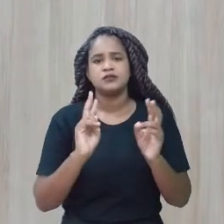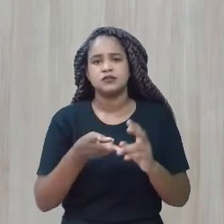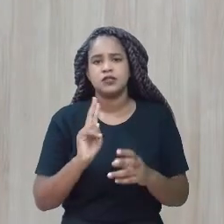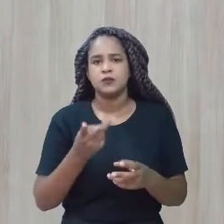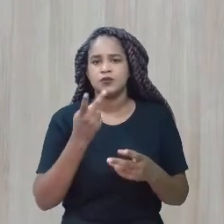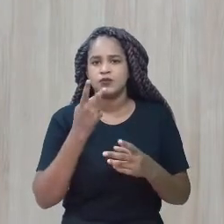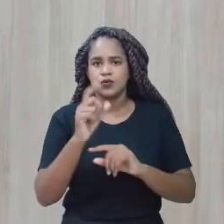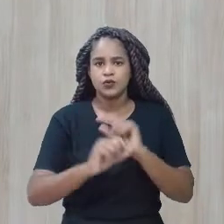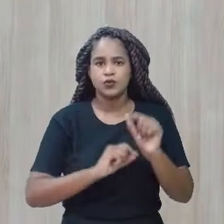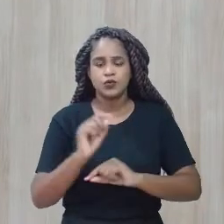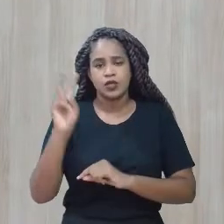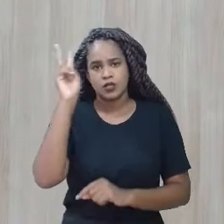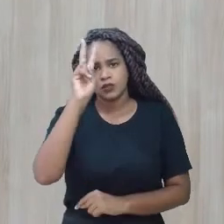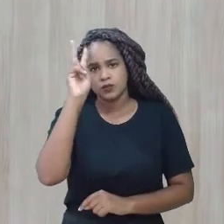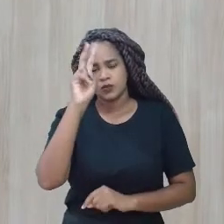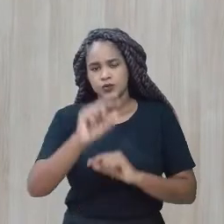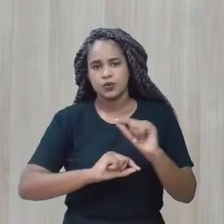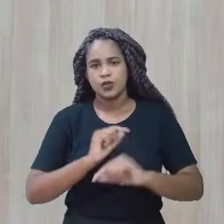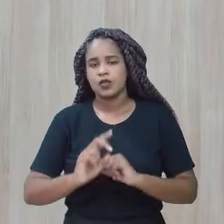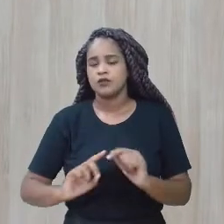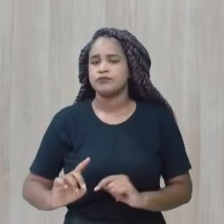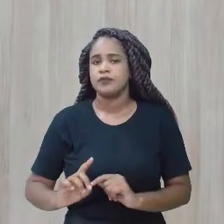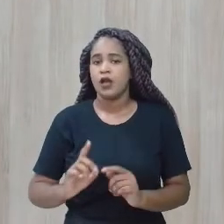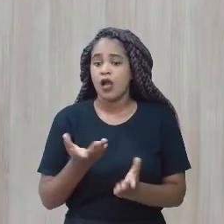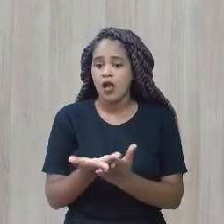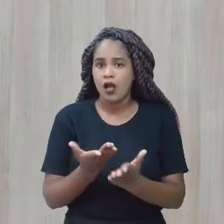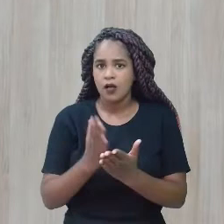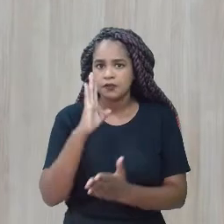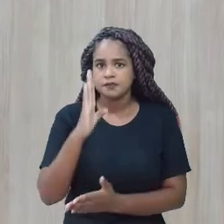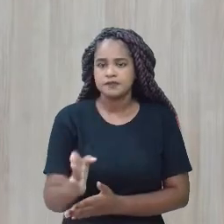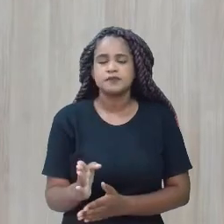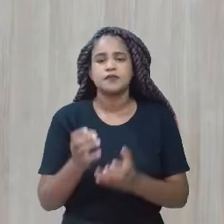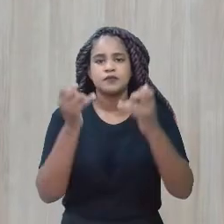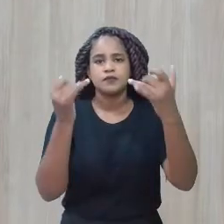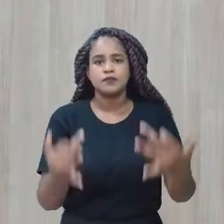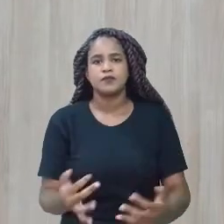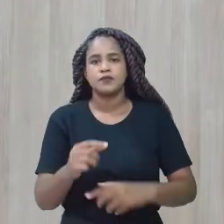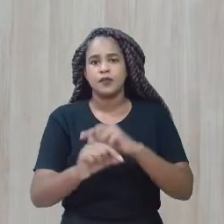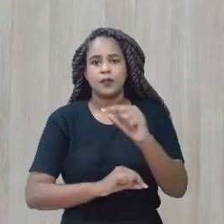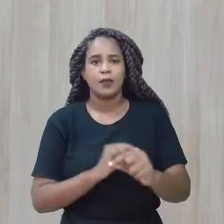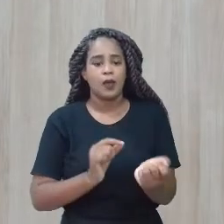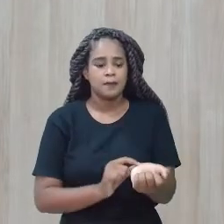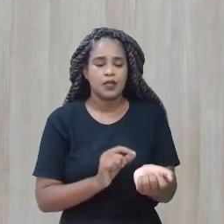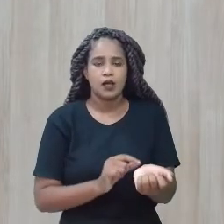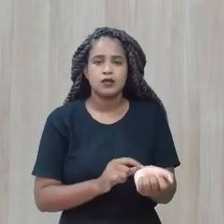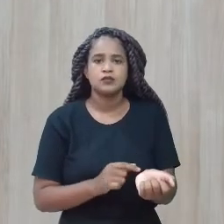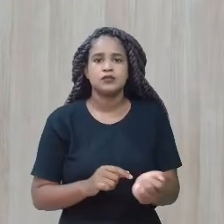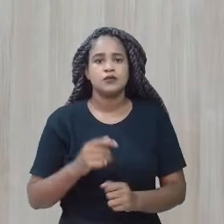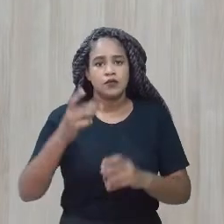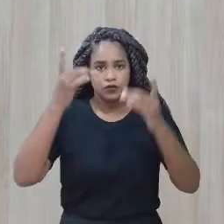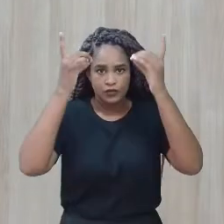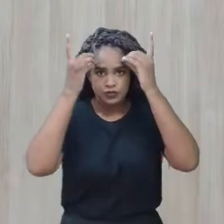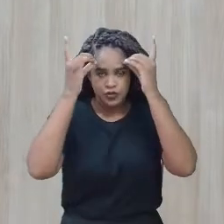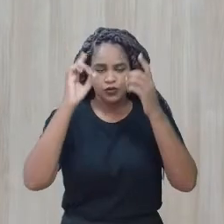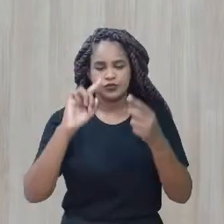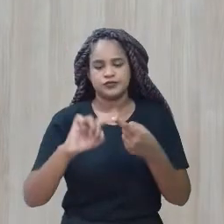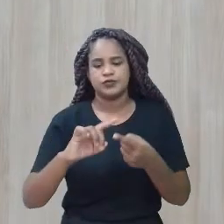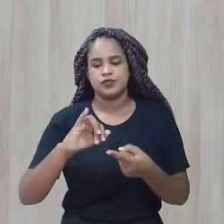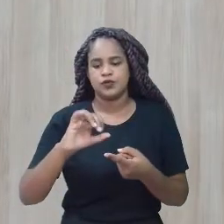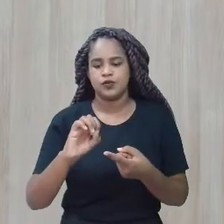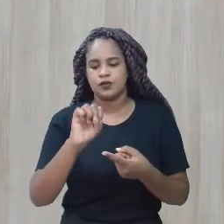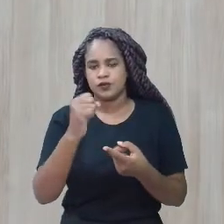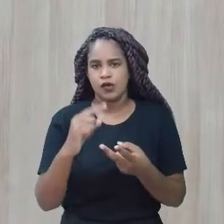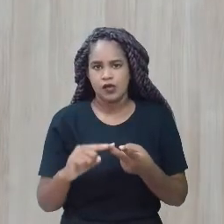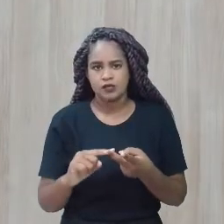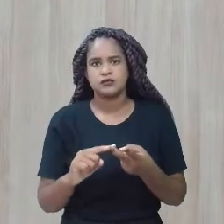é? Relembrada em todas as aulas, que é acessar através do celular Android. Tem um QR Code